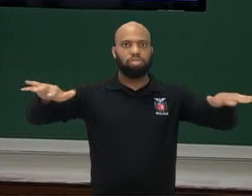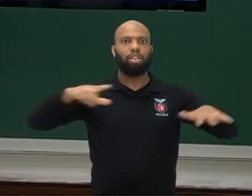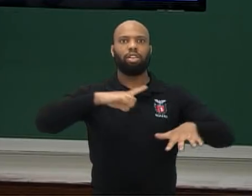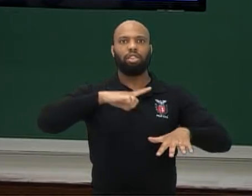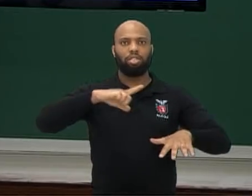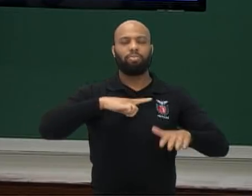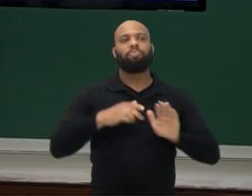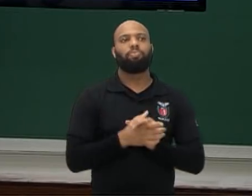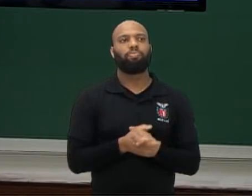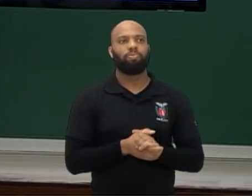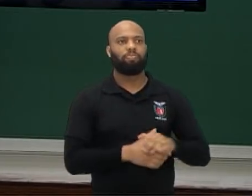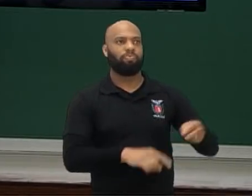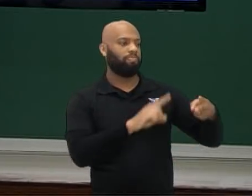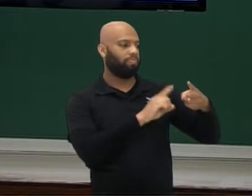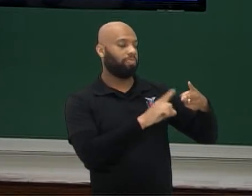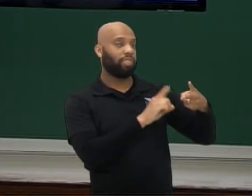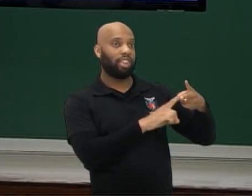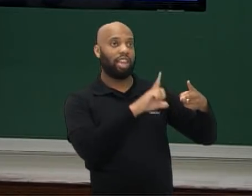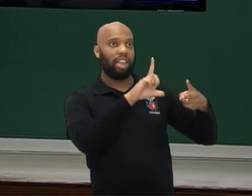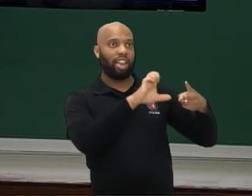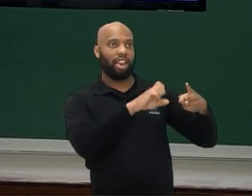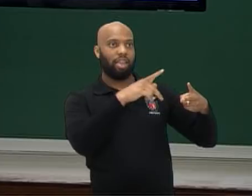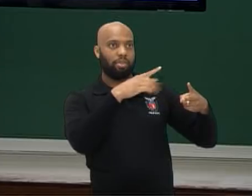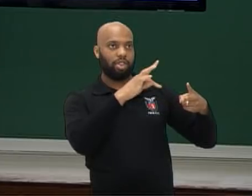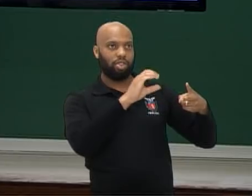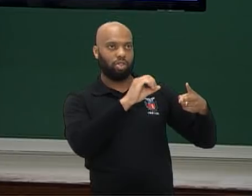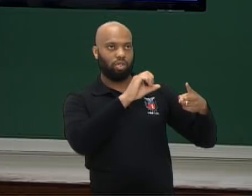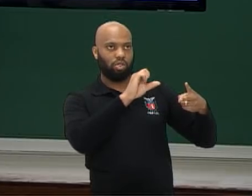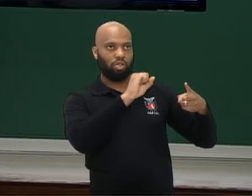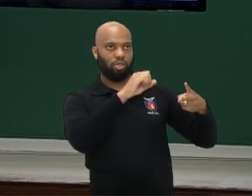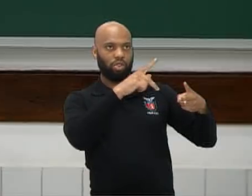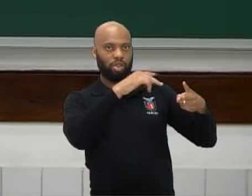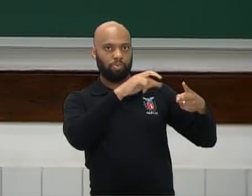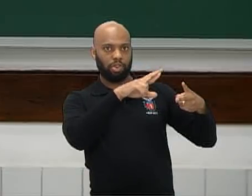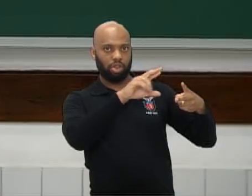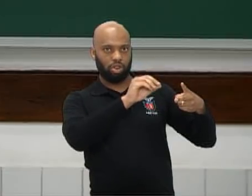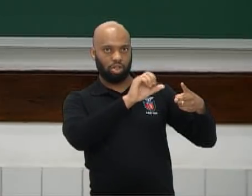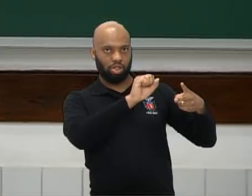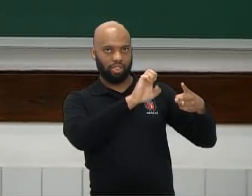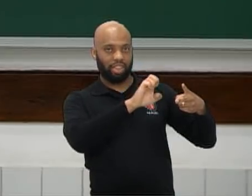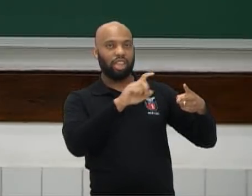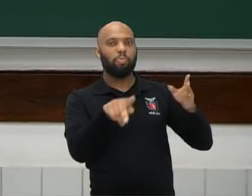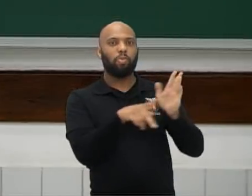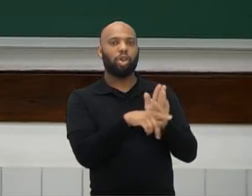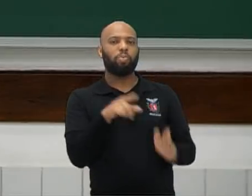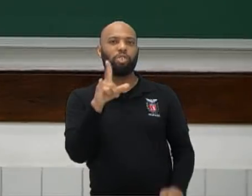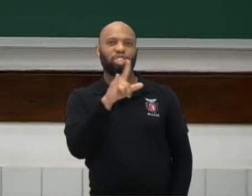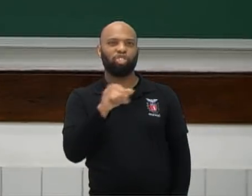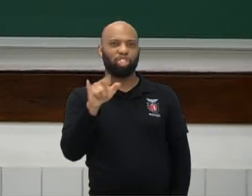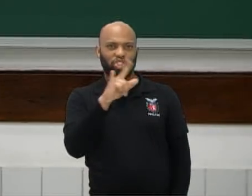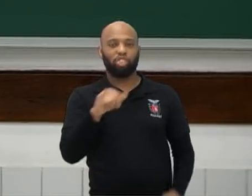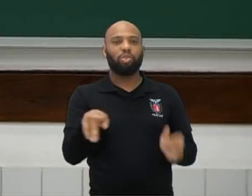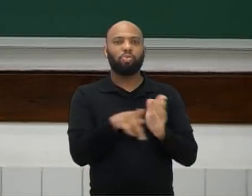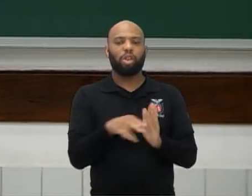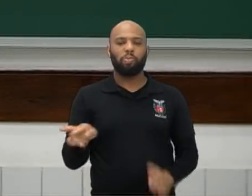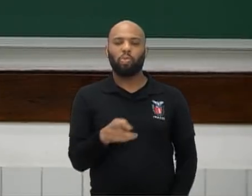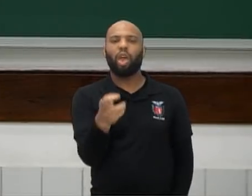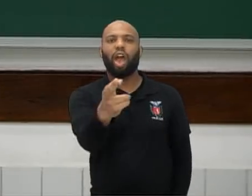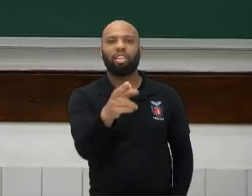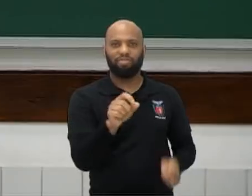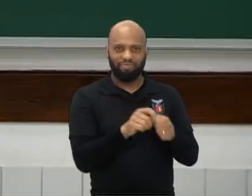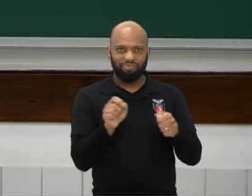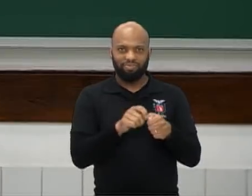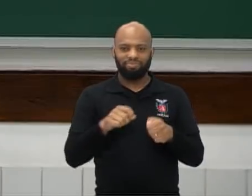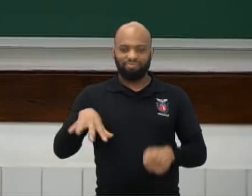realmente endêmica. E a leptospirose, que é aquela doença da urina do rato, lembra, pessoal? Que acaba tendo